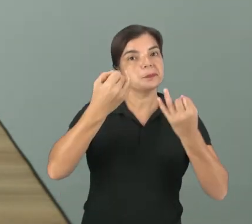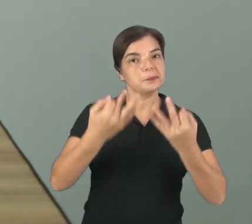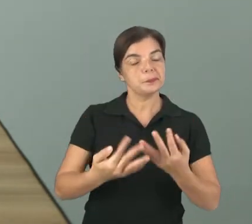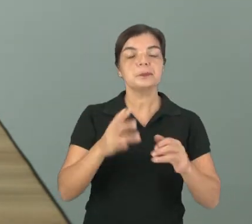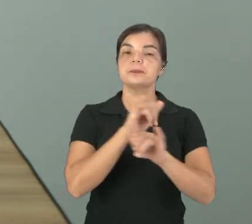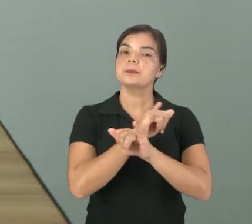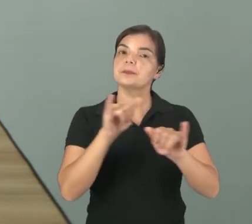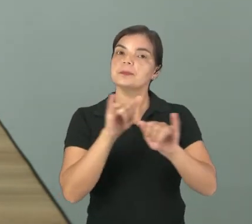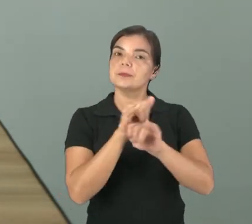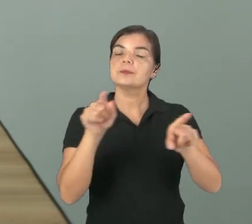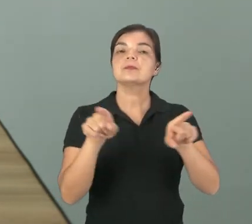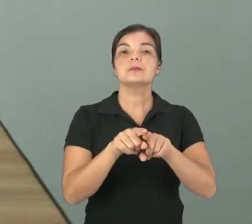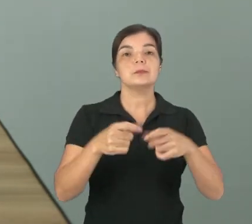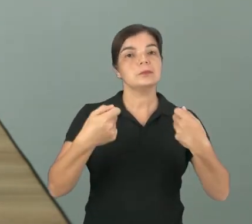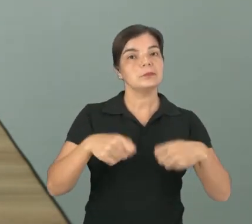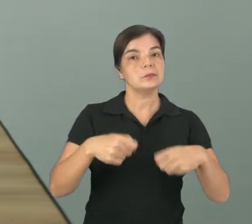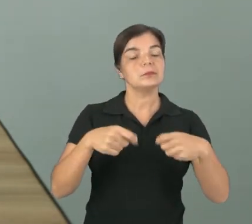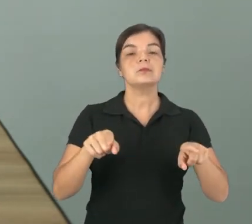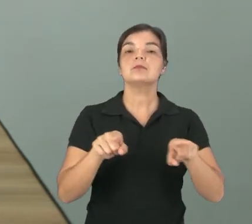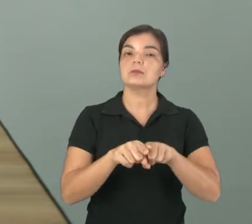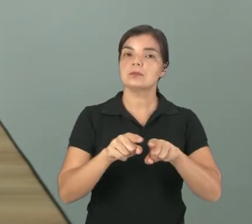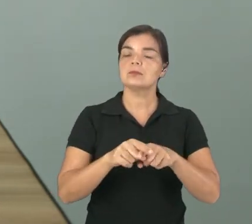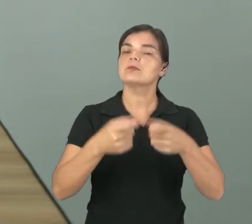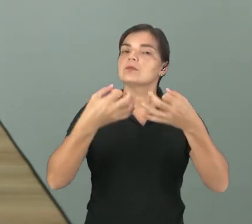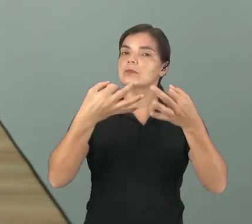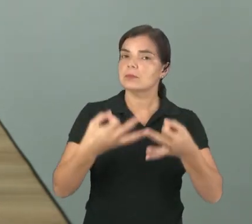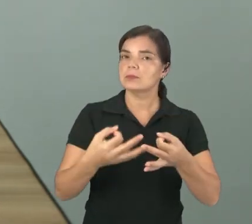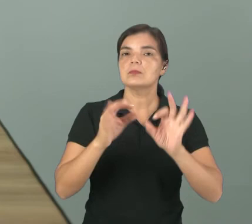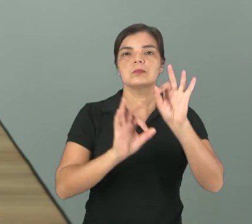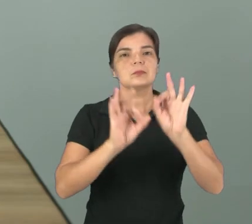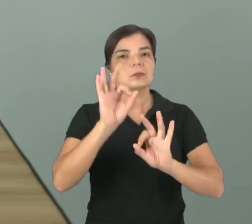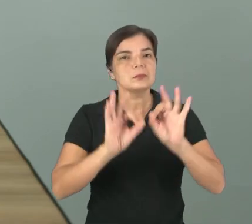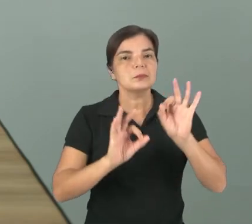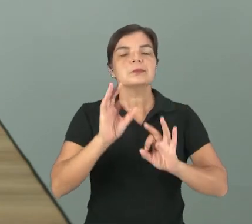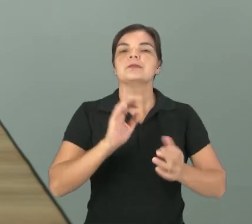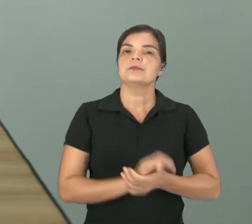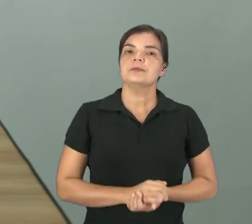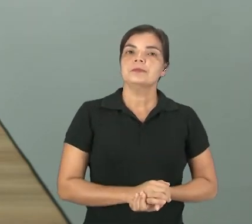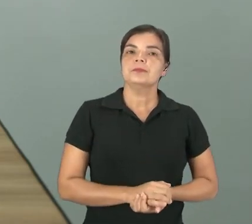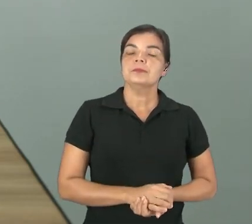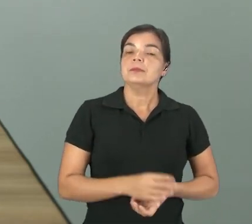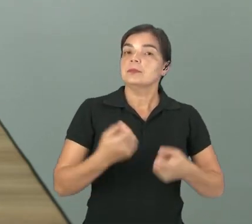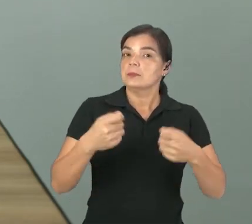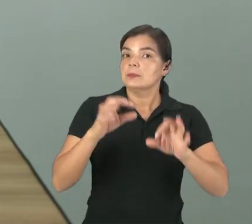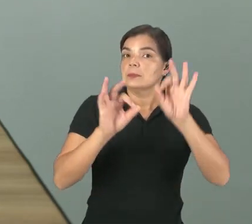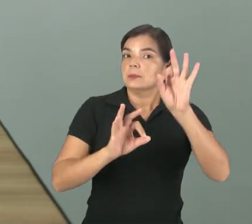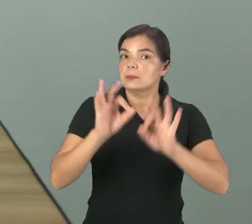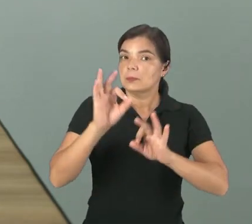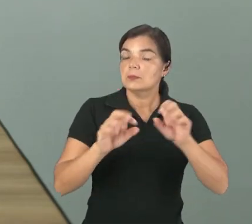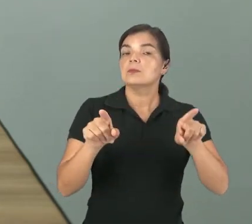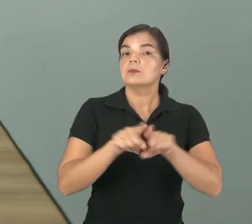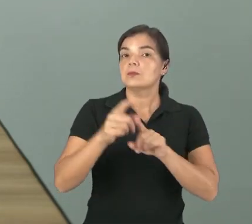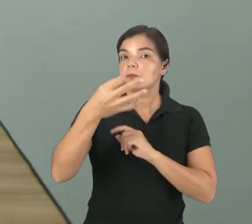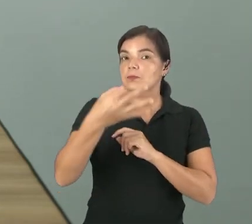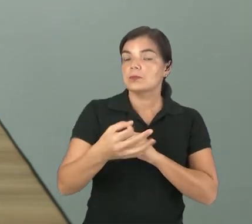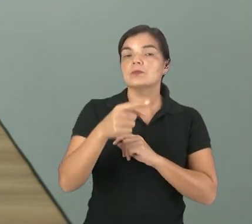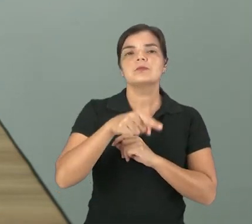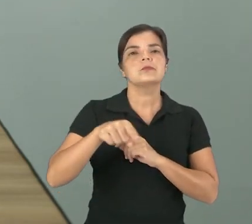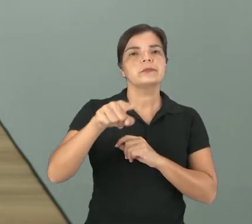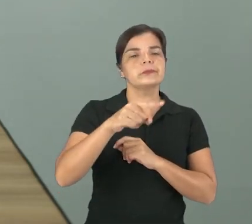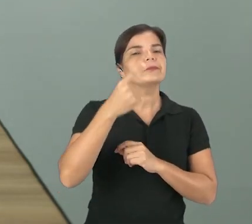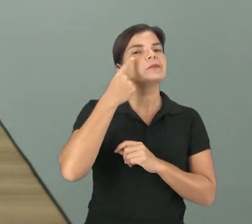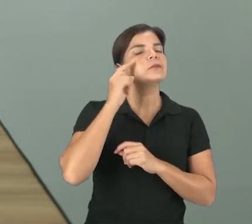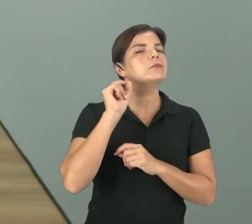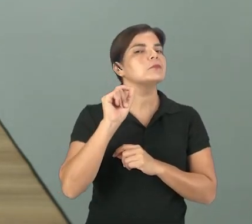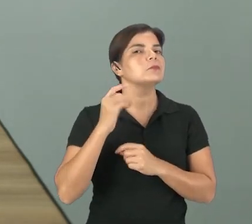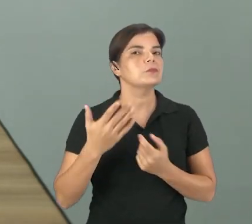sobre propagandas, ela precisa ser bem feita. Você concorda comigo? E sendo bem feita, certo? Isso te